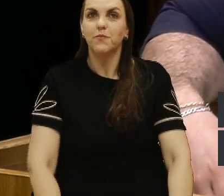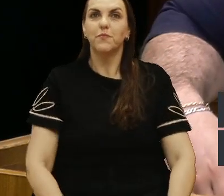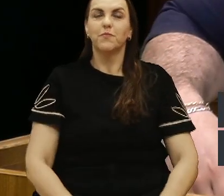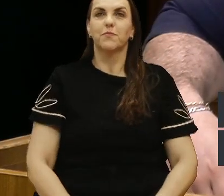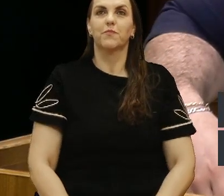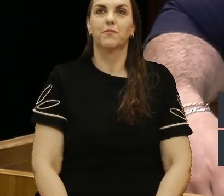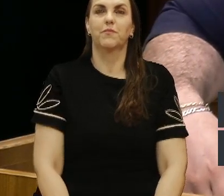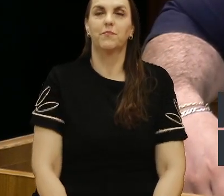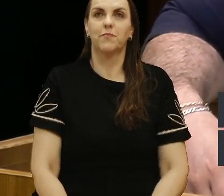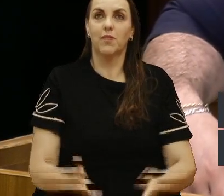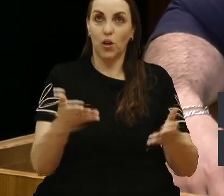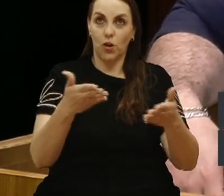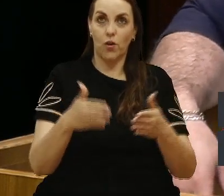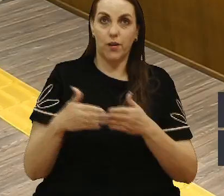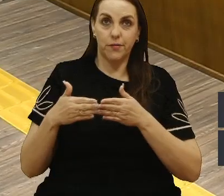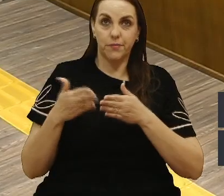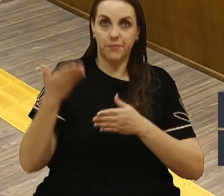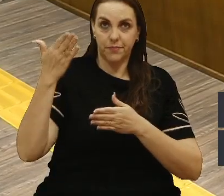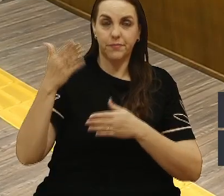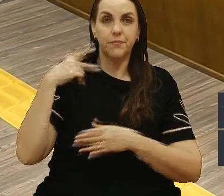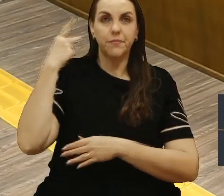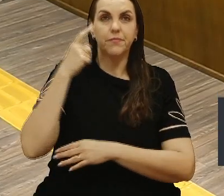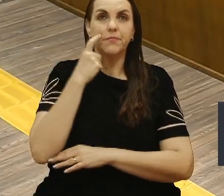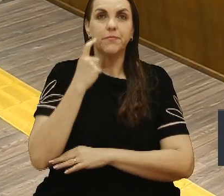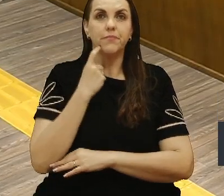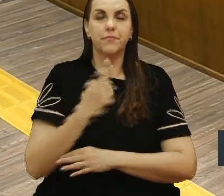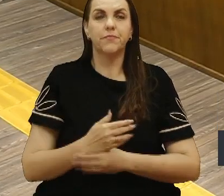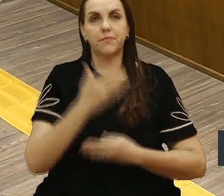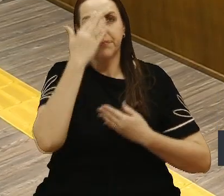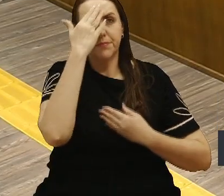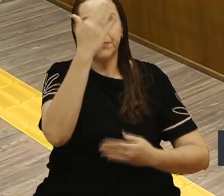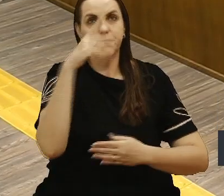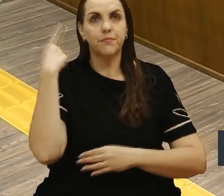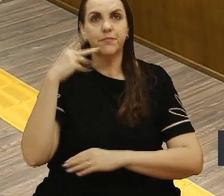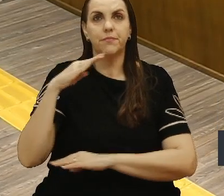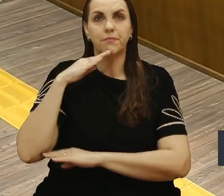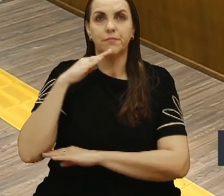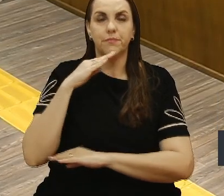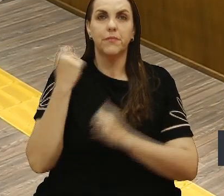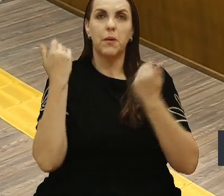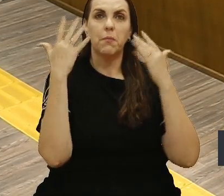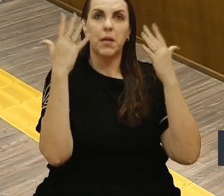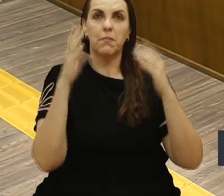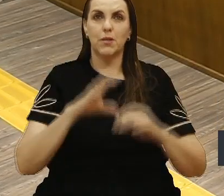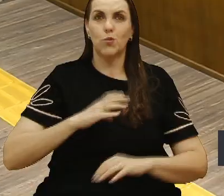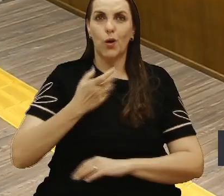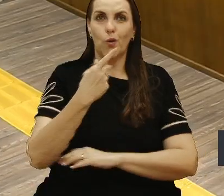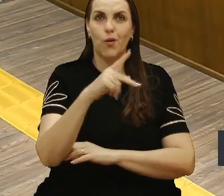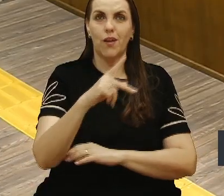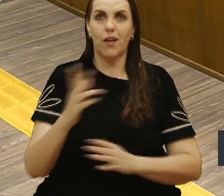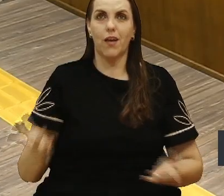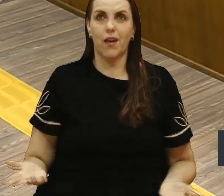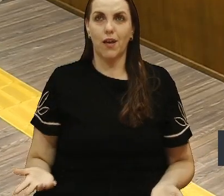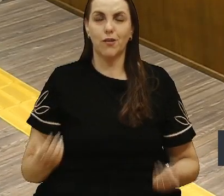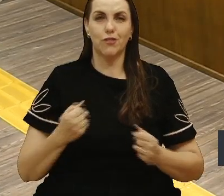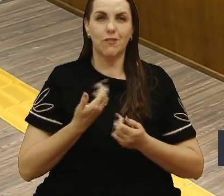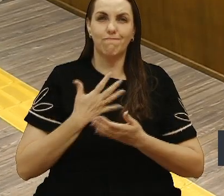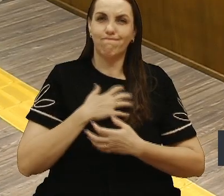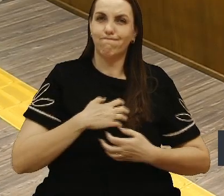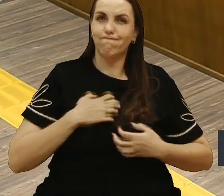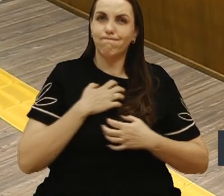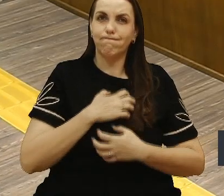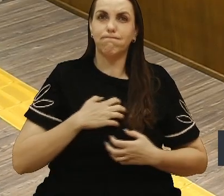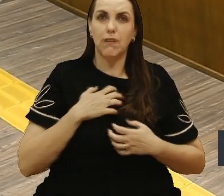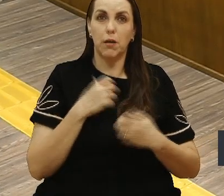Sua parte, vereador Wagner. Obrigado, vereador Bortola. Quero te parabenizar pela coragem, né? A gente, quando se incomoda, a gente precisa